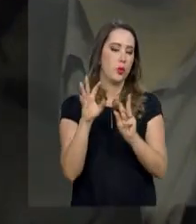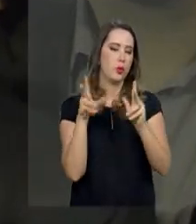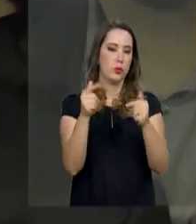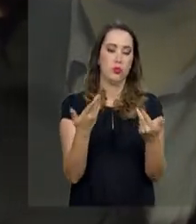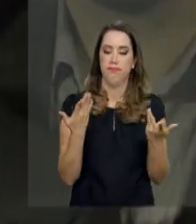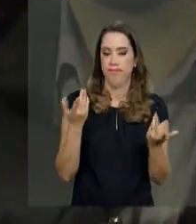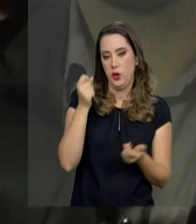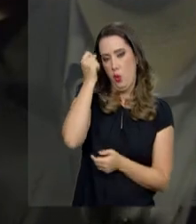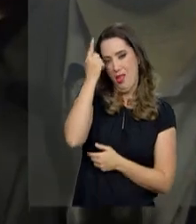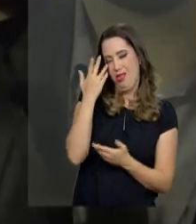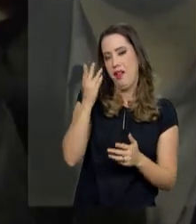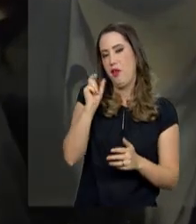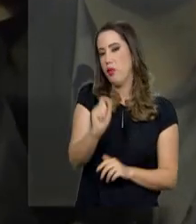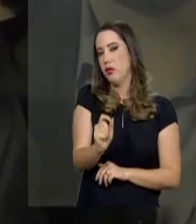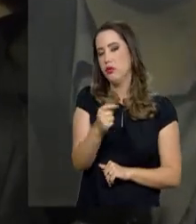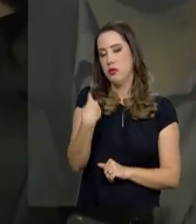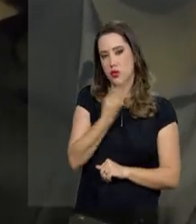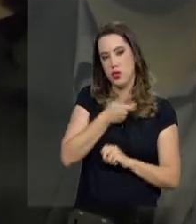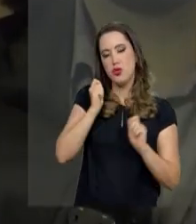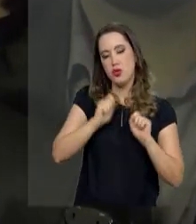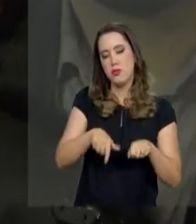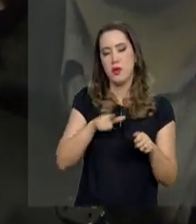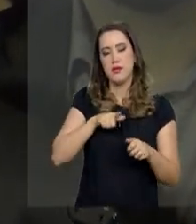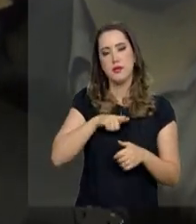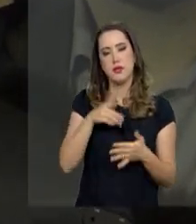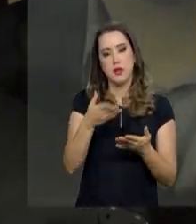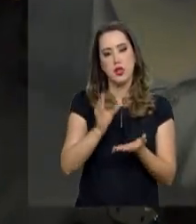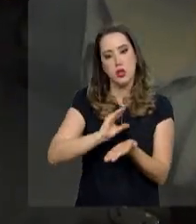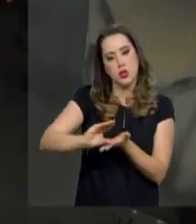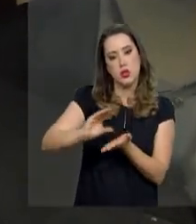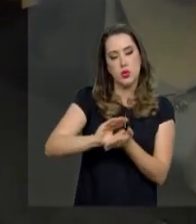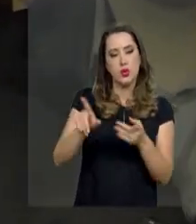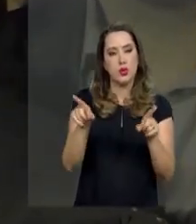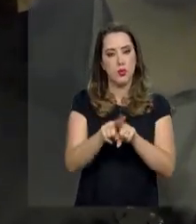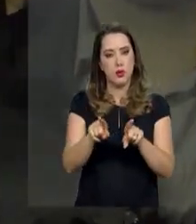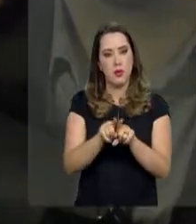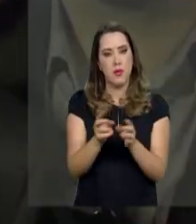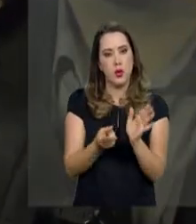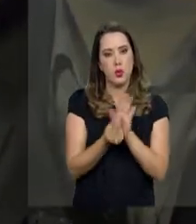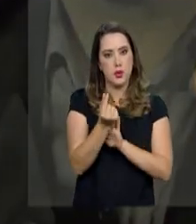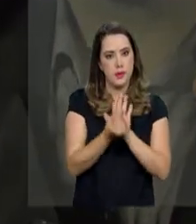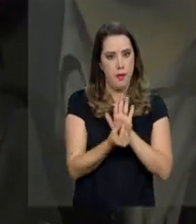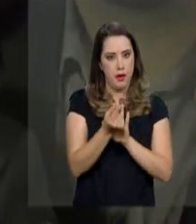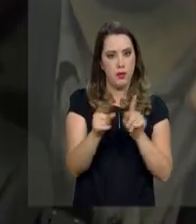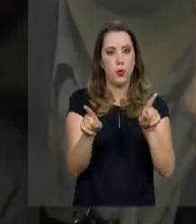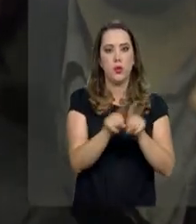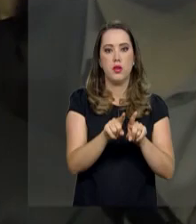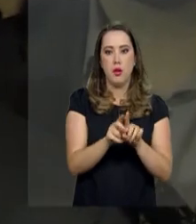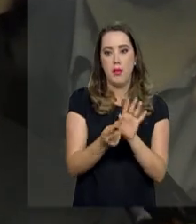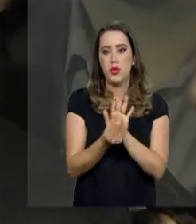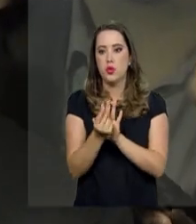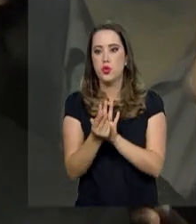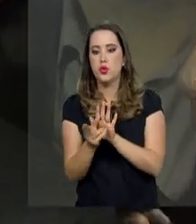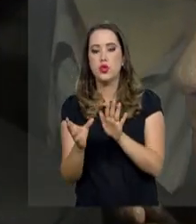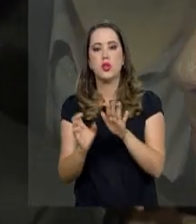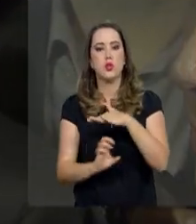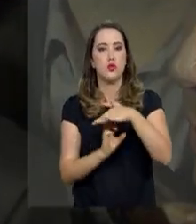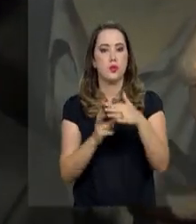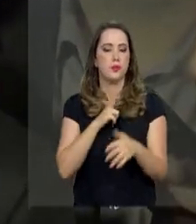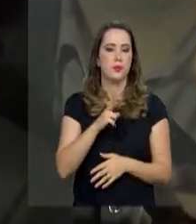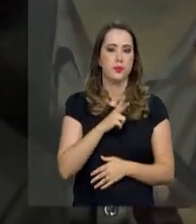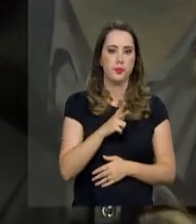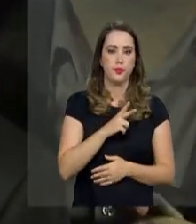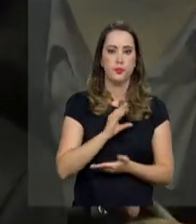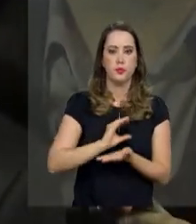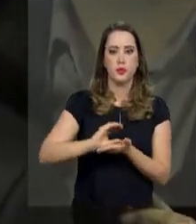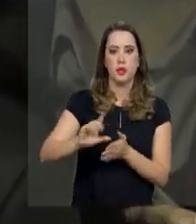a obra de recuperação, nós possamos contar com recursos tanto orçamentários quanto recursos de patrocinadores